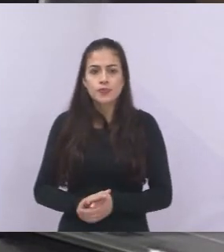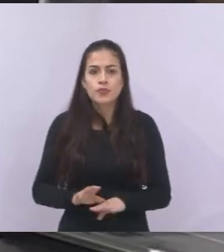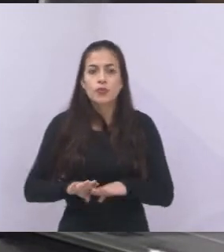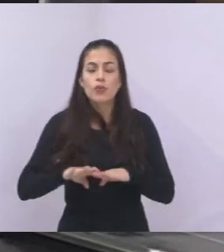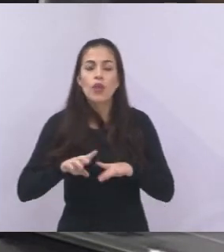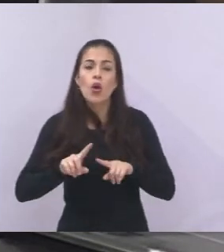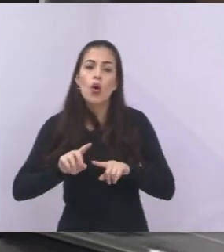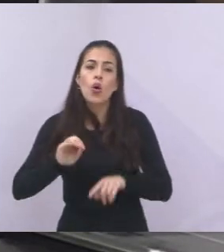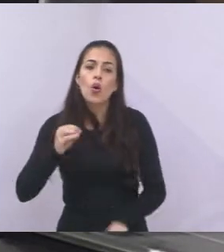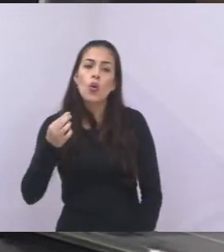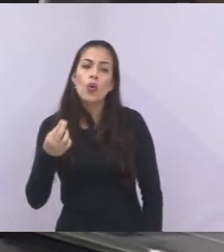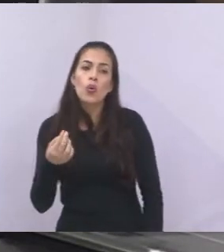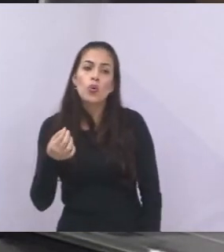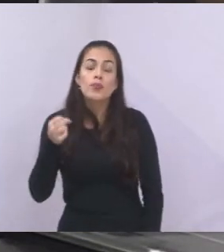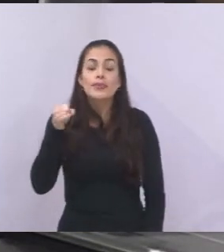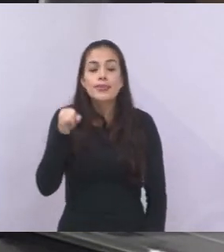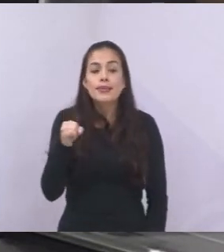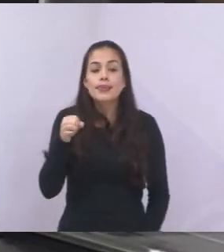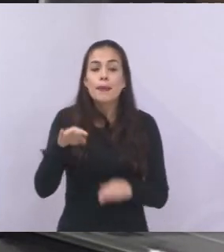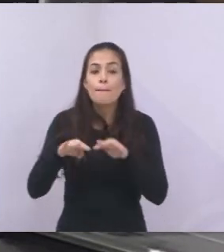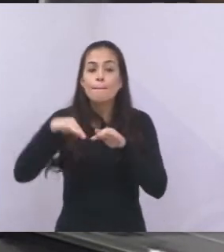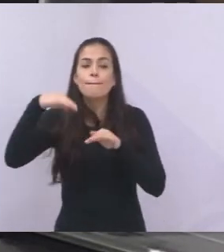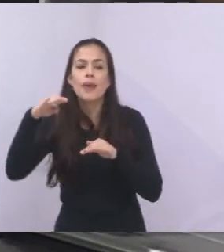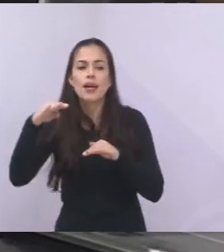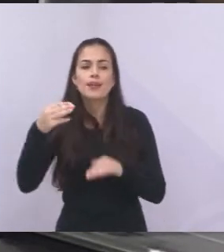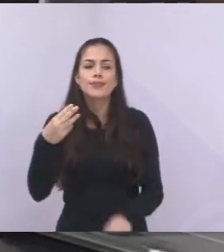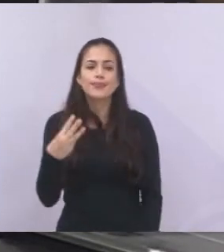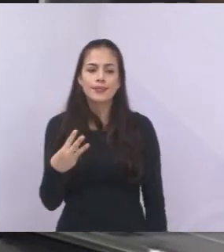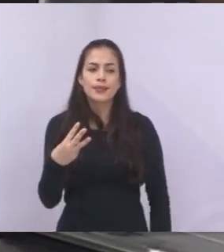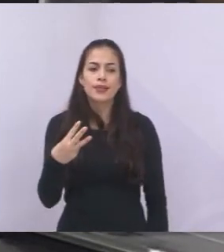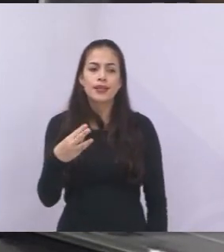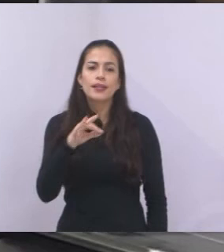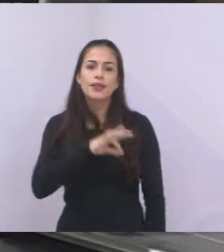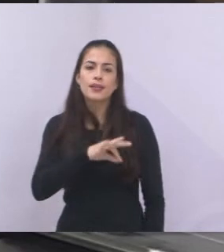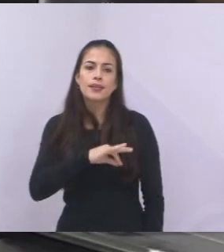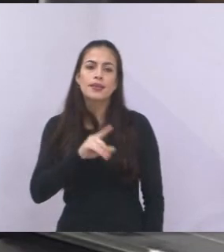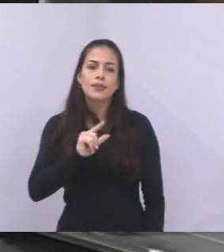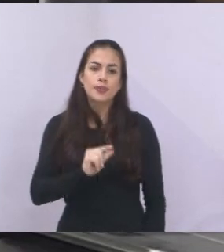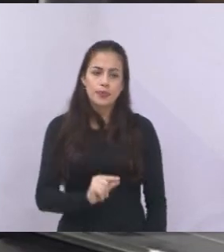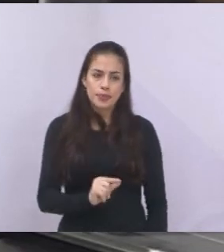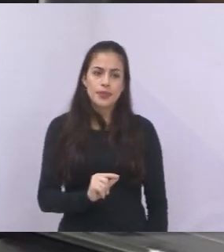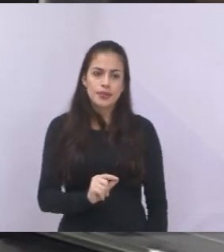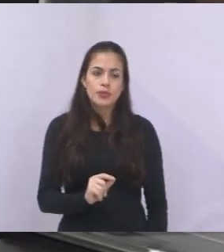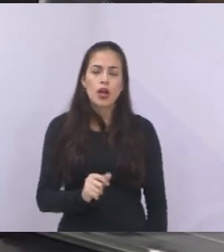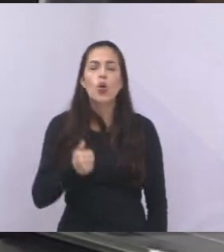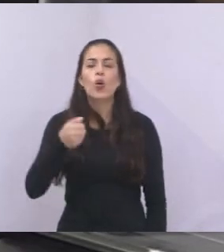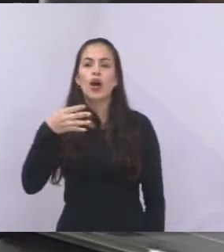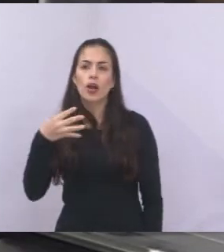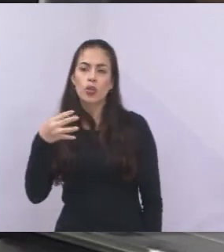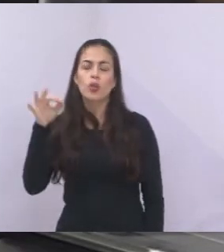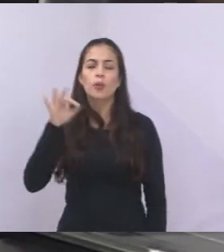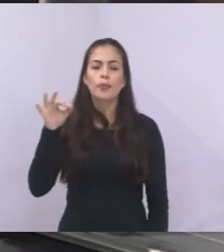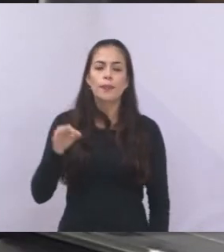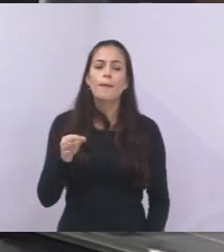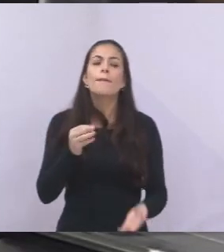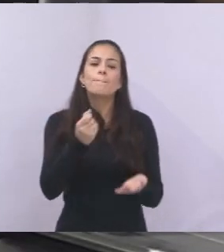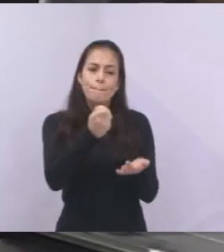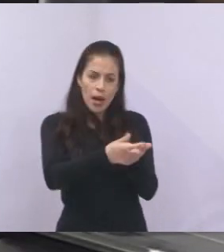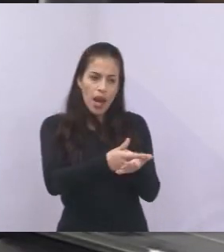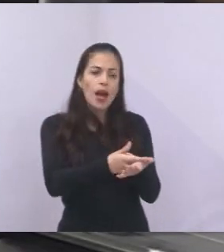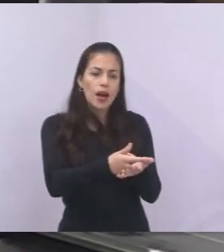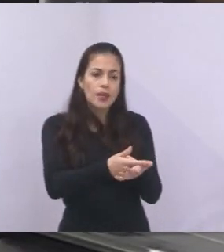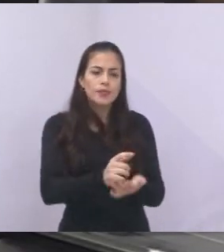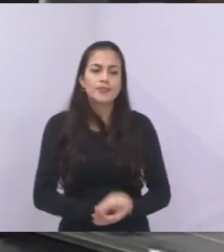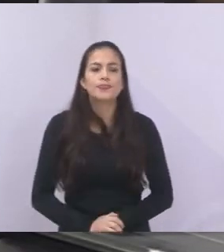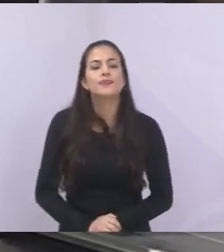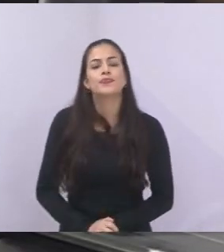aí sim será descontado 14%. Então, só justificando, essas discussões foram amplas dentro desta casa,